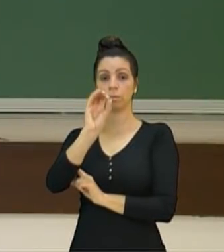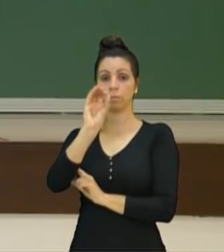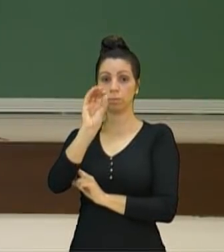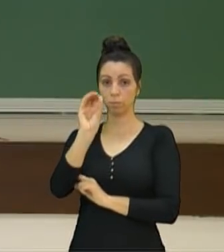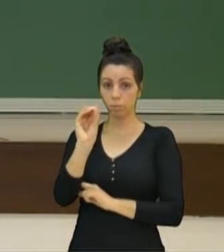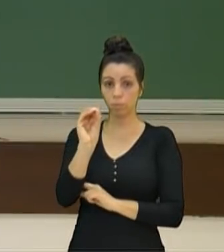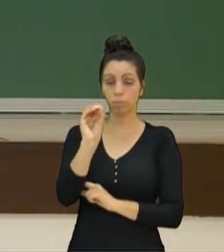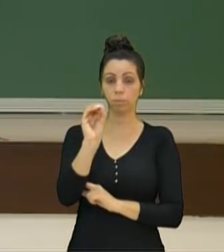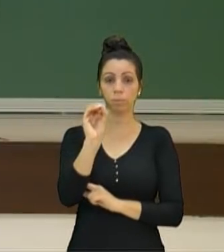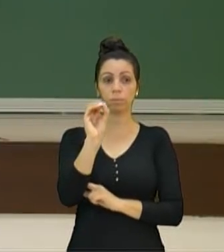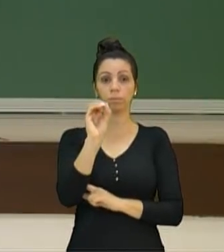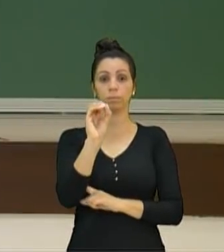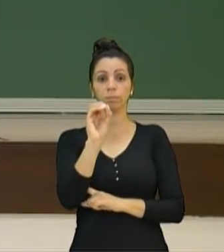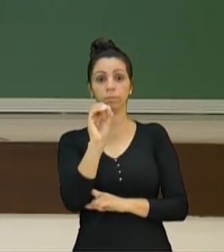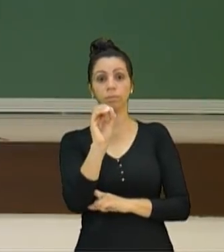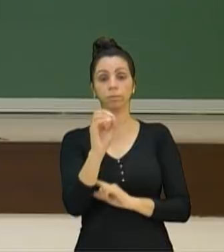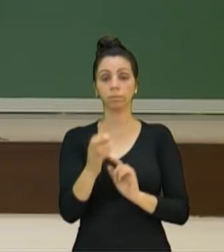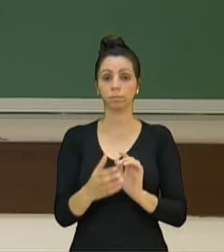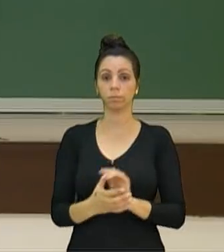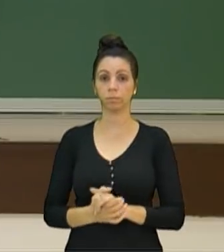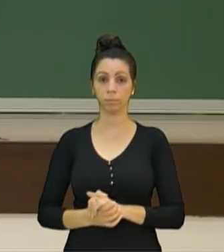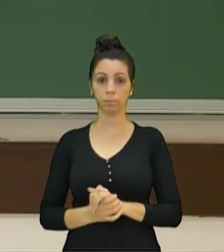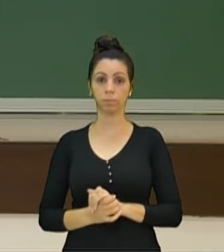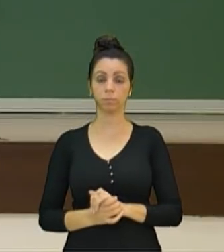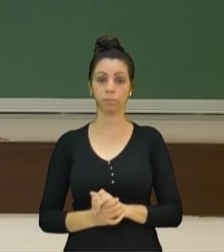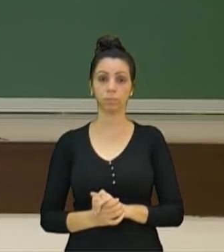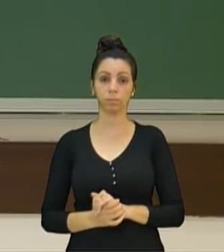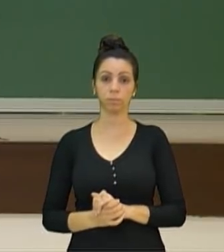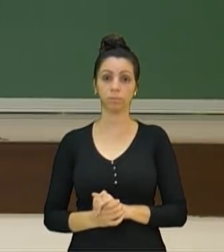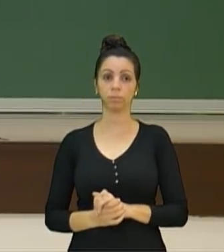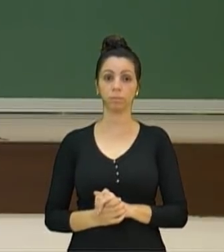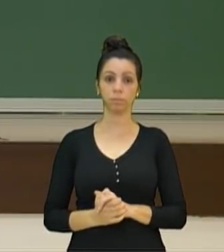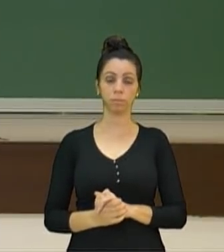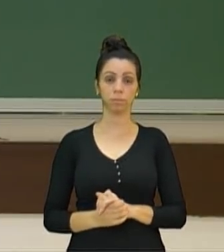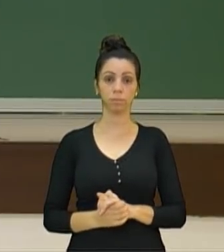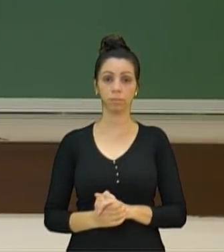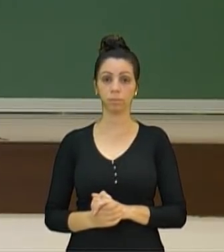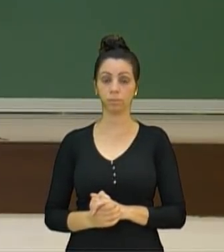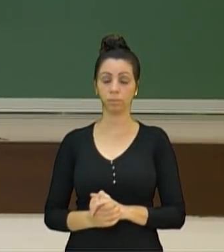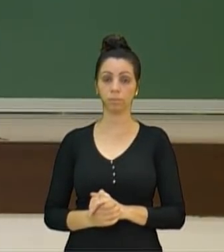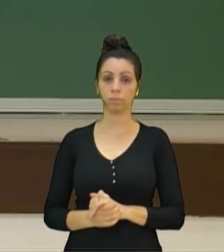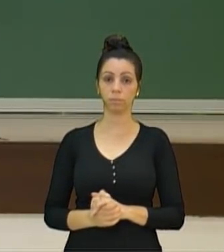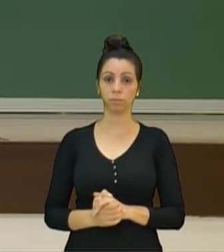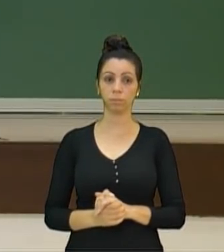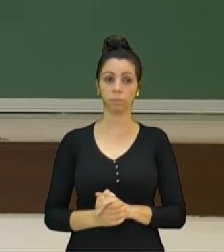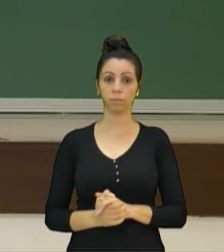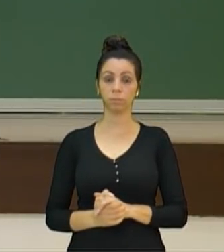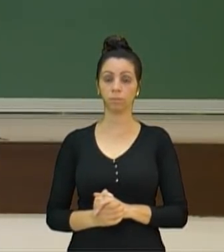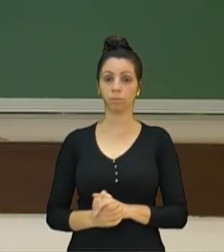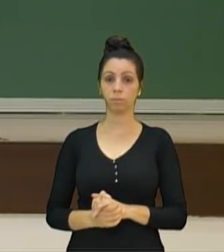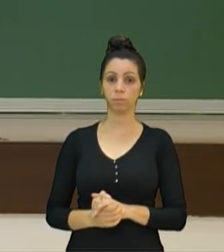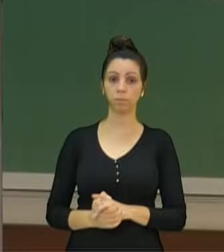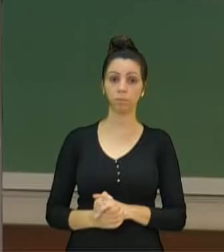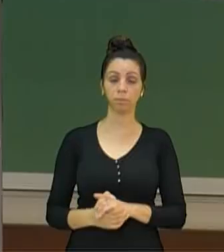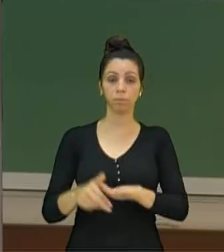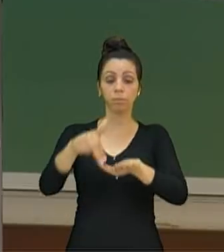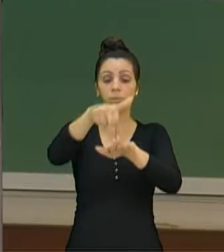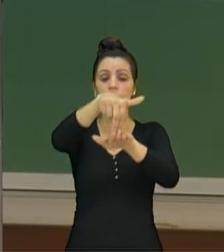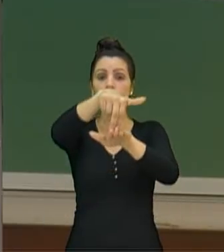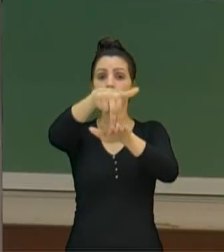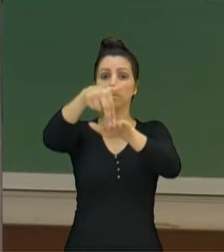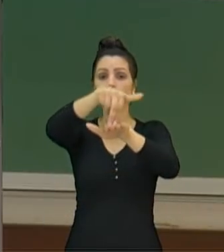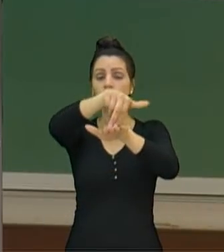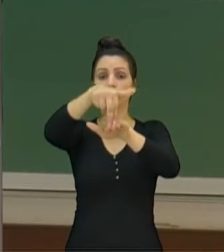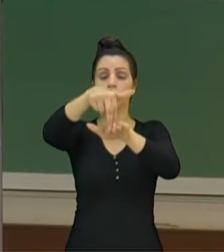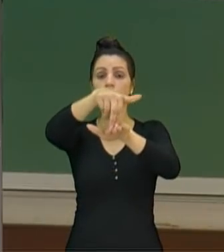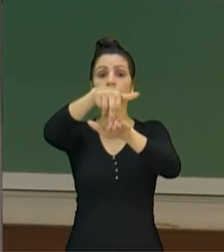eixo, isso é um parafuso, esse é um salto em parafuso, tá? E o equilíbrio, o saltador